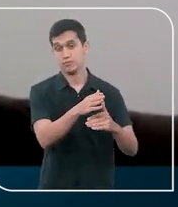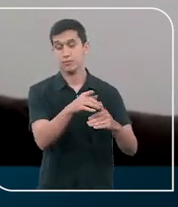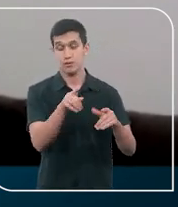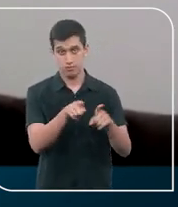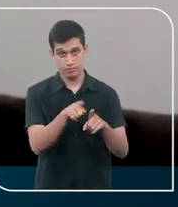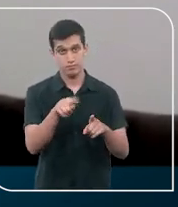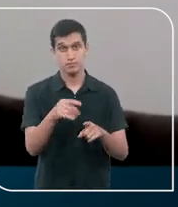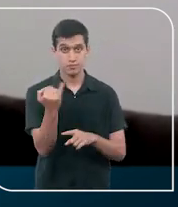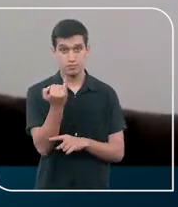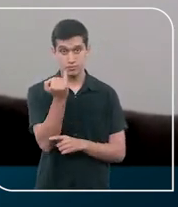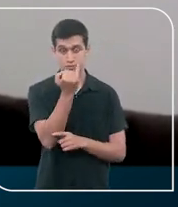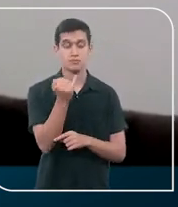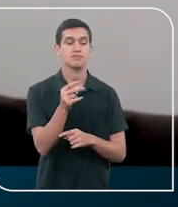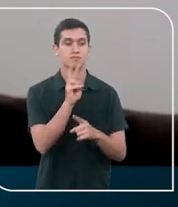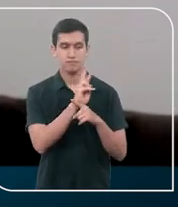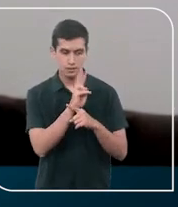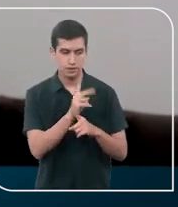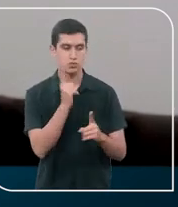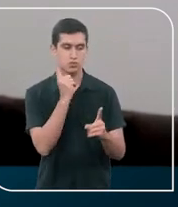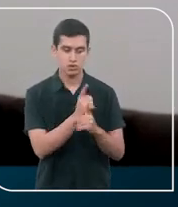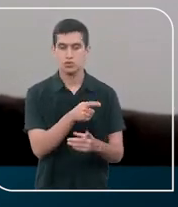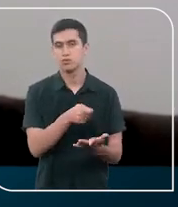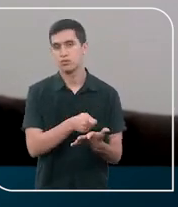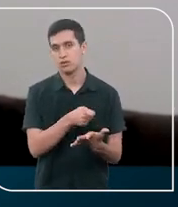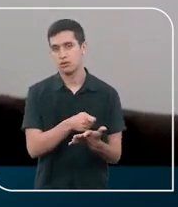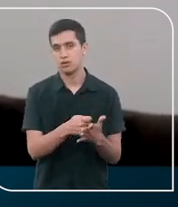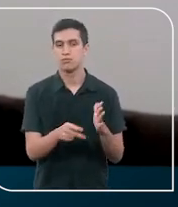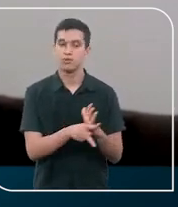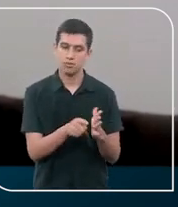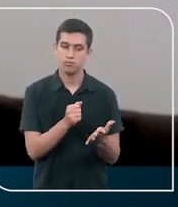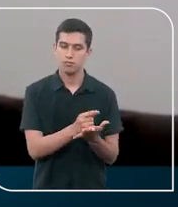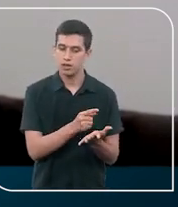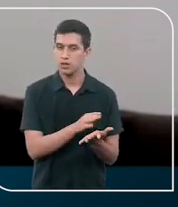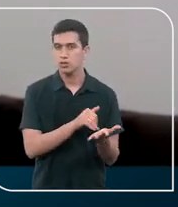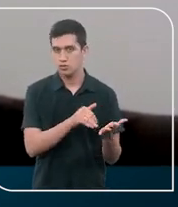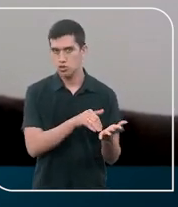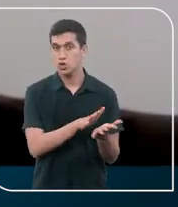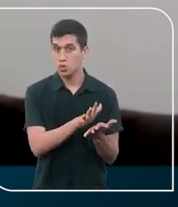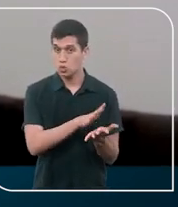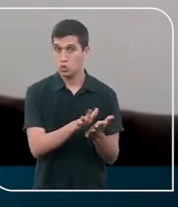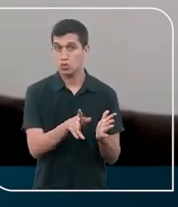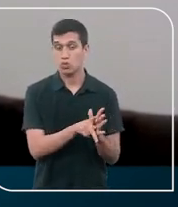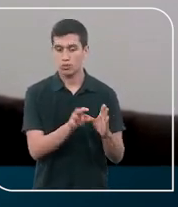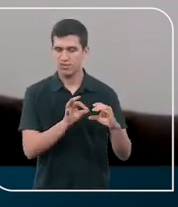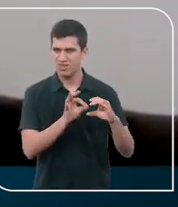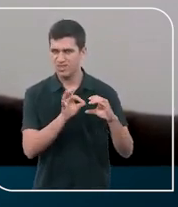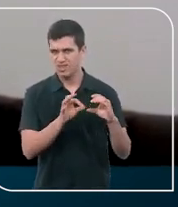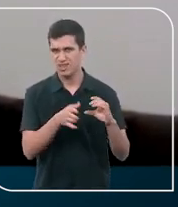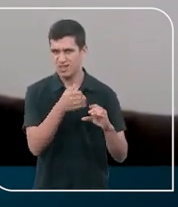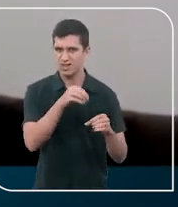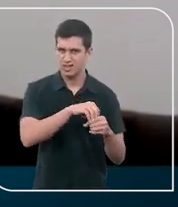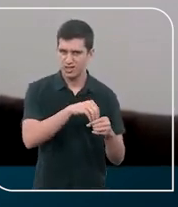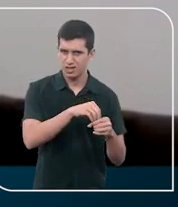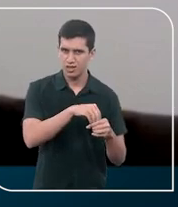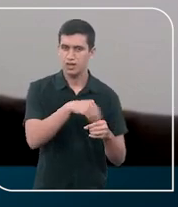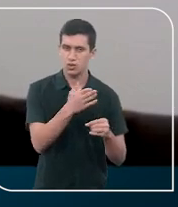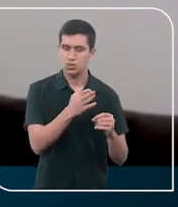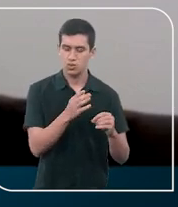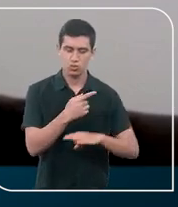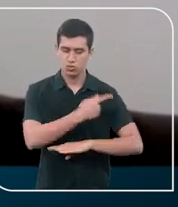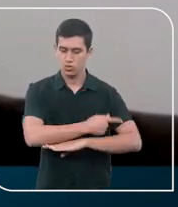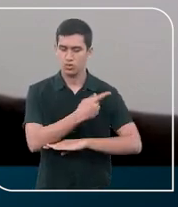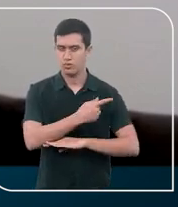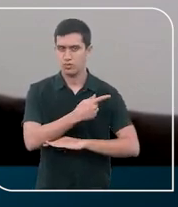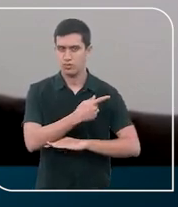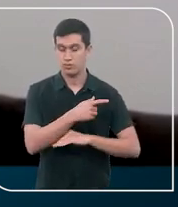para determinar essa obrigação de contribuição das cotas condominiais. No entanto, temos, em